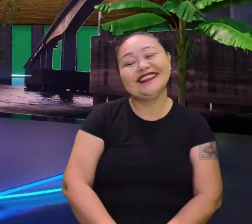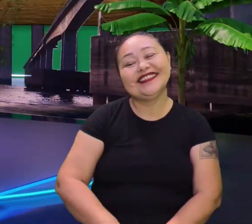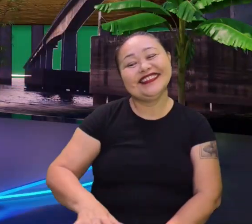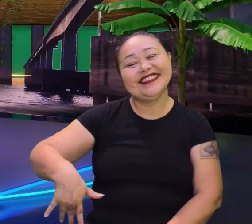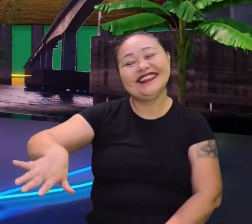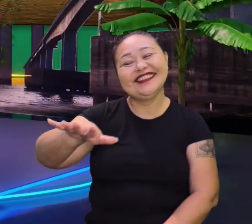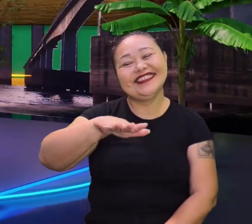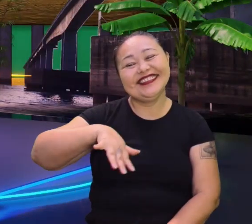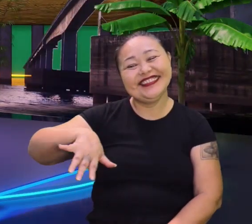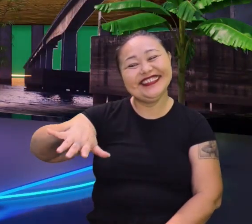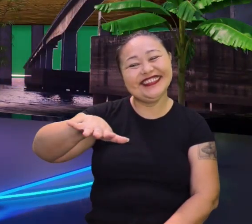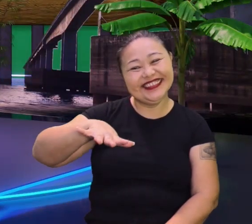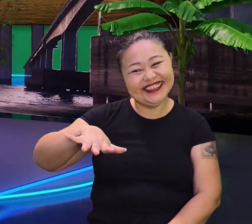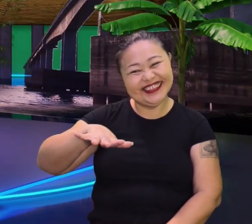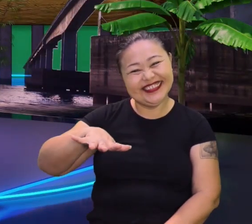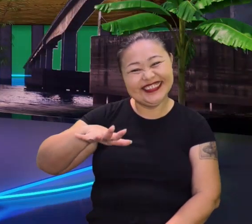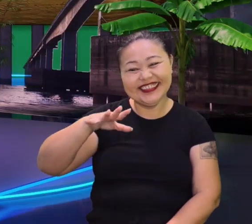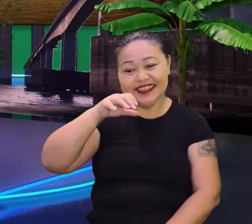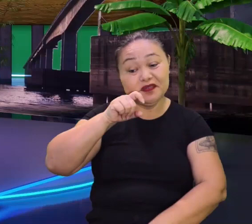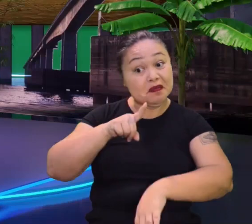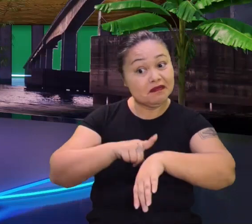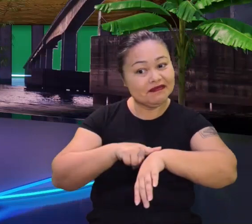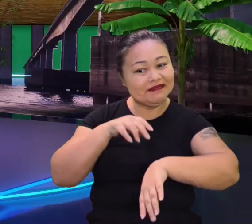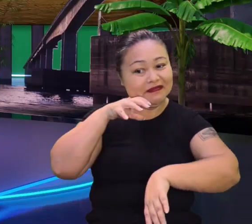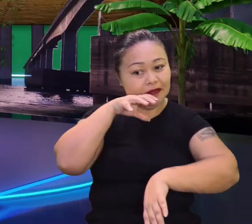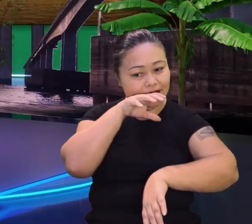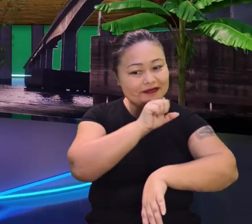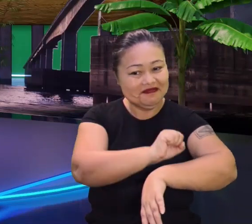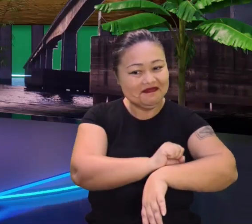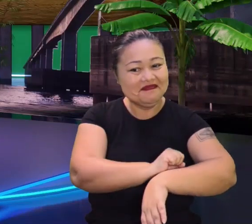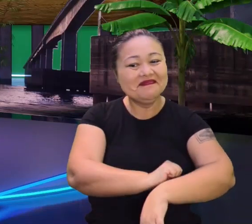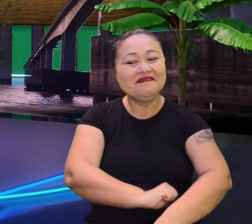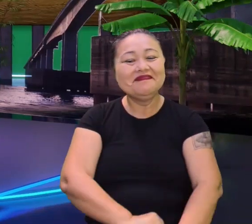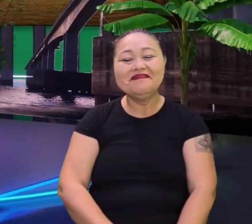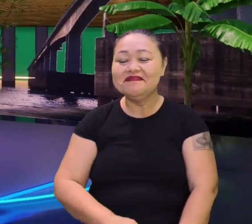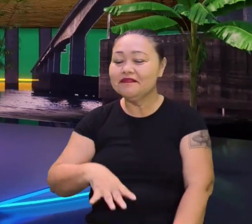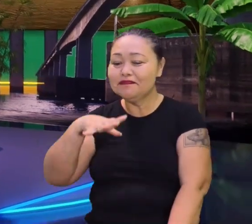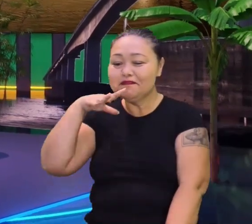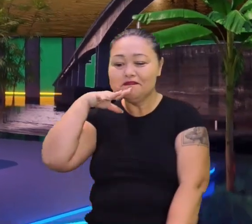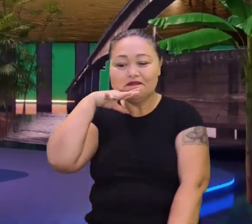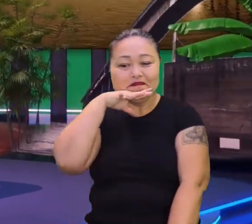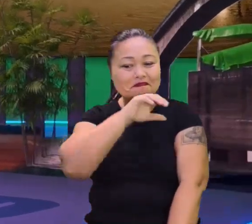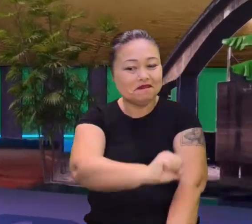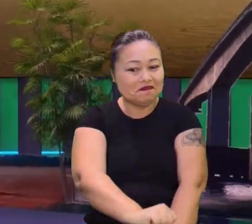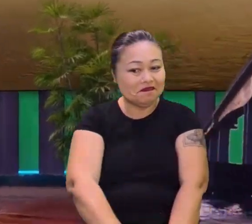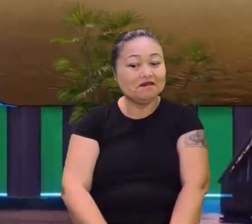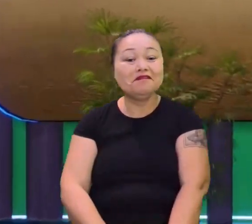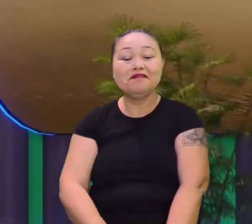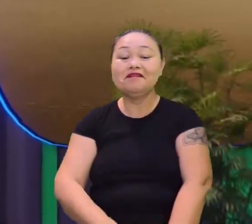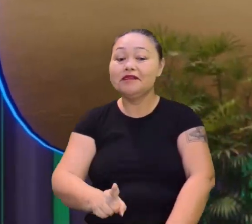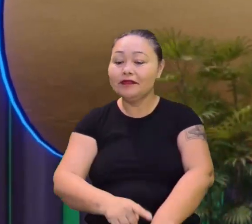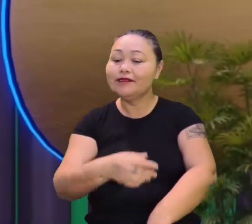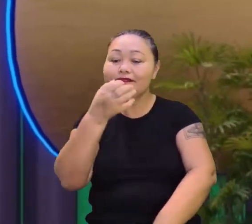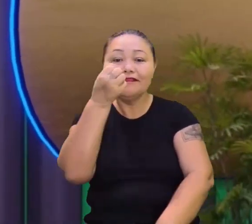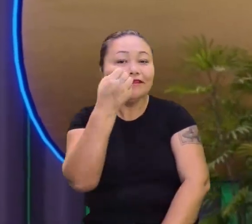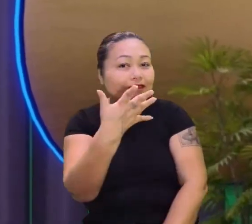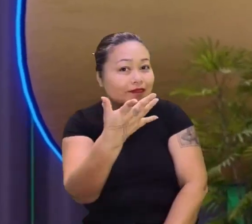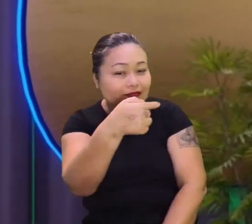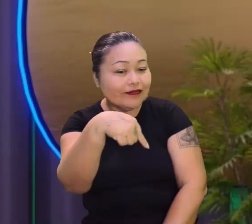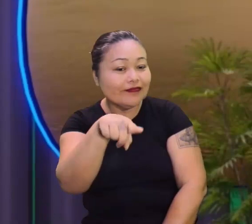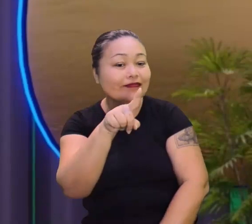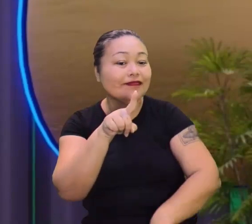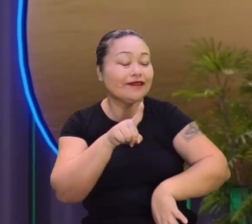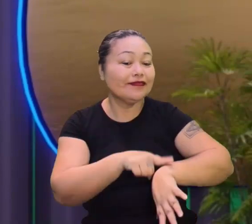E aí, galera? E aí, Rogério? Passou rápido demais, hein? Passou rápido demais. Demais, galera. Mas é bom que passe mesmo, porque